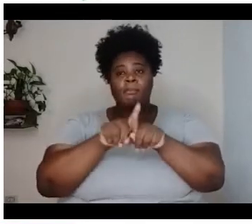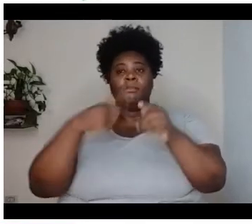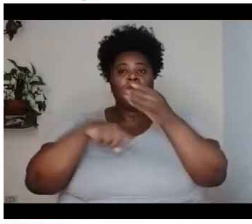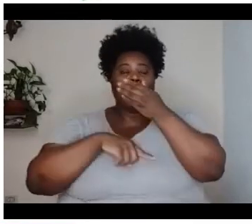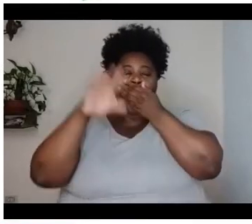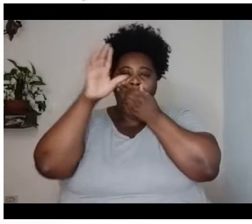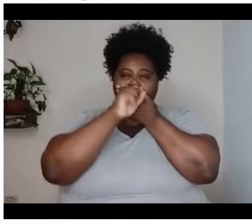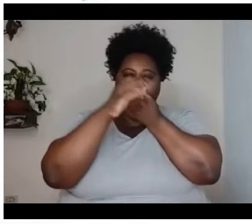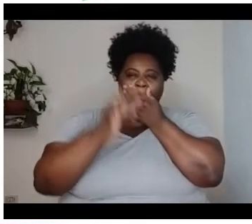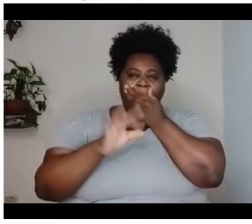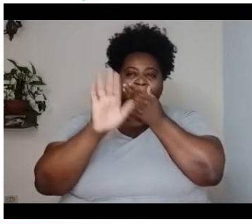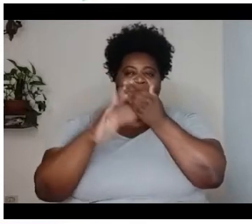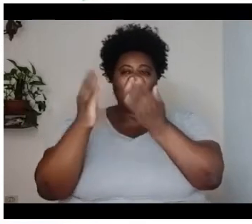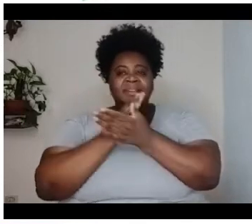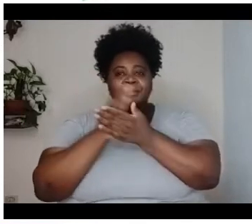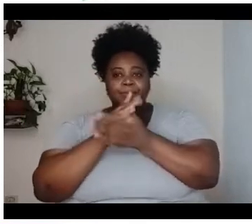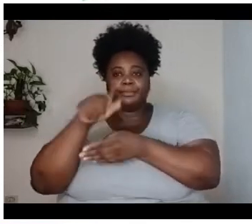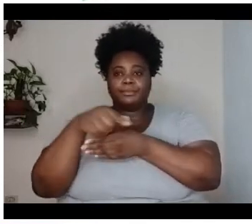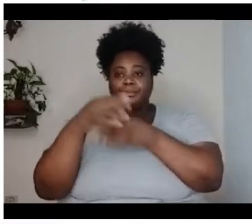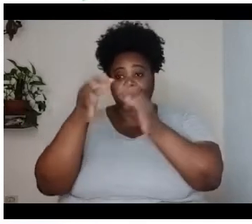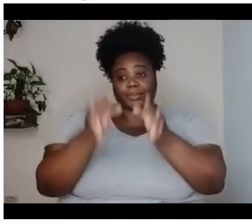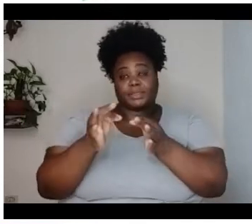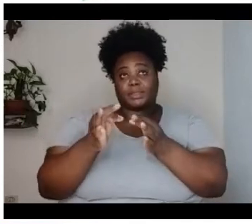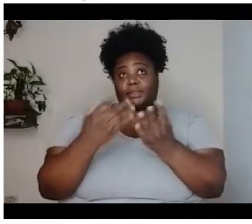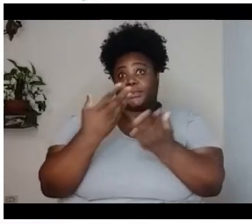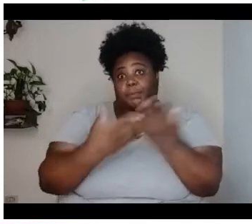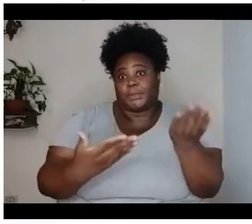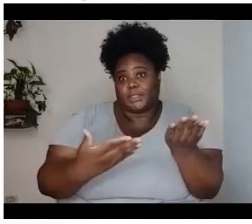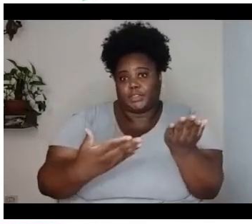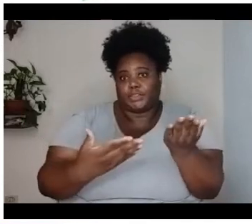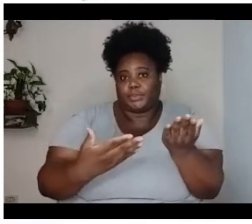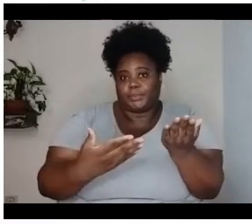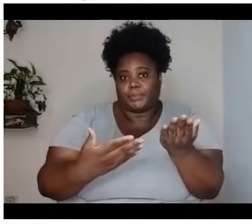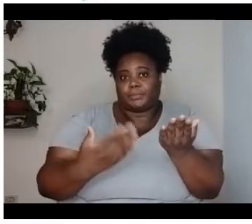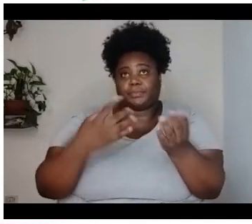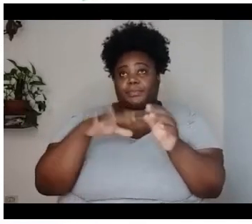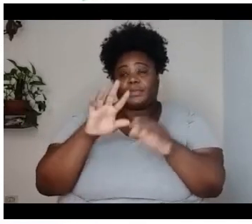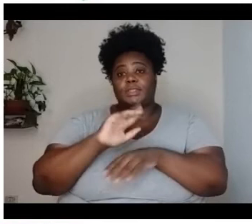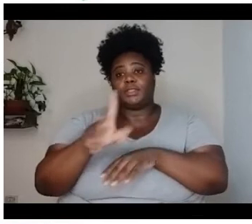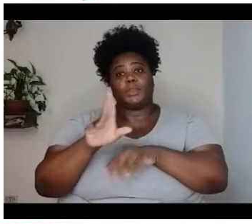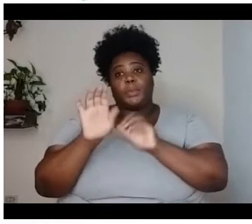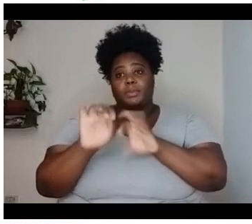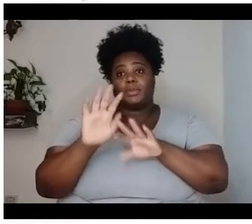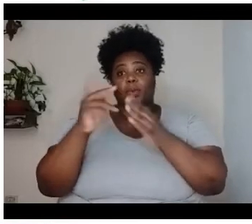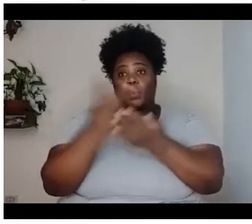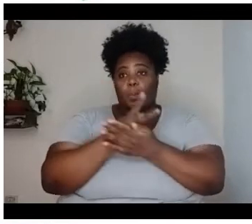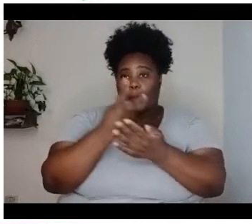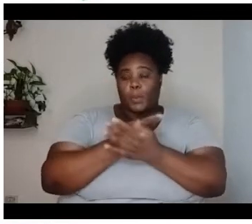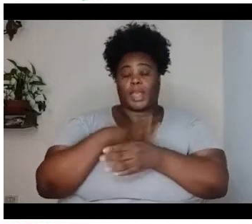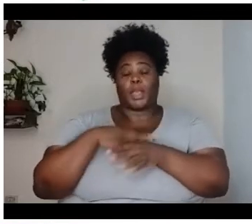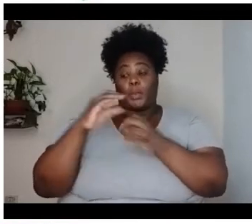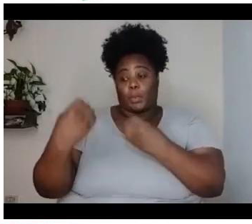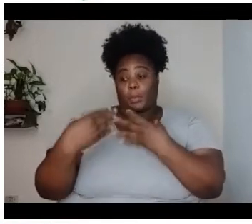Às vezes os acertos eles passam despercebidos, que não ensinam. O erro ele ensina, né? Porque